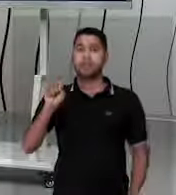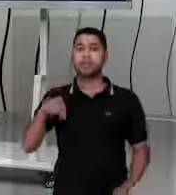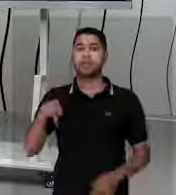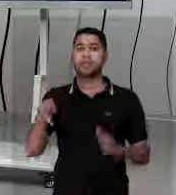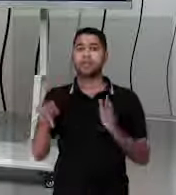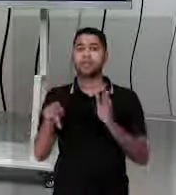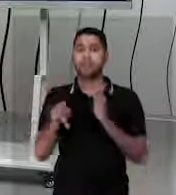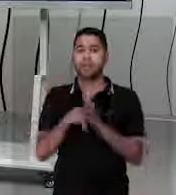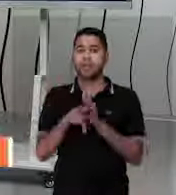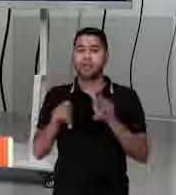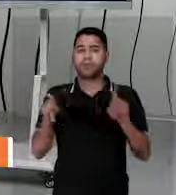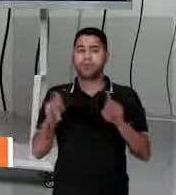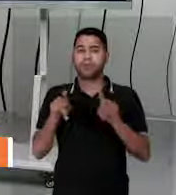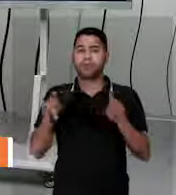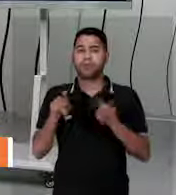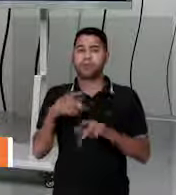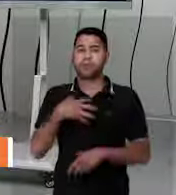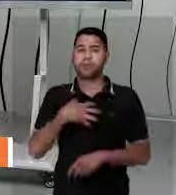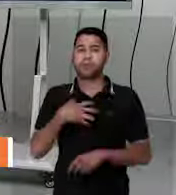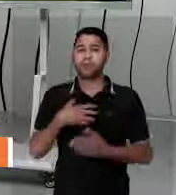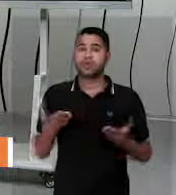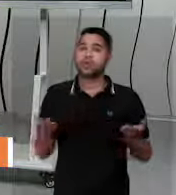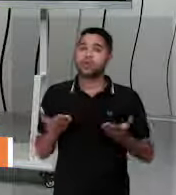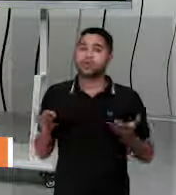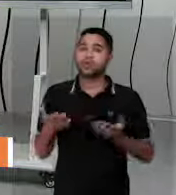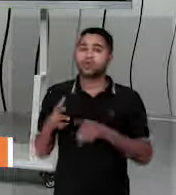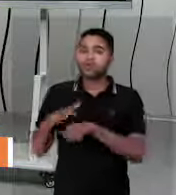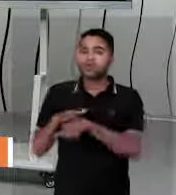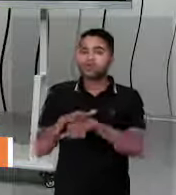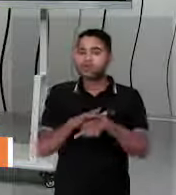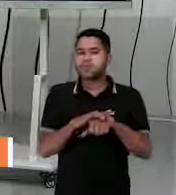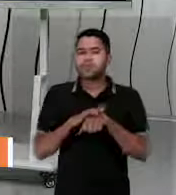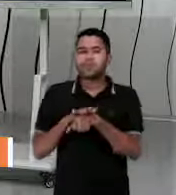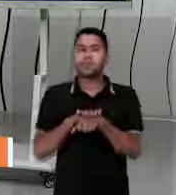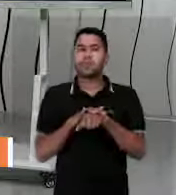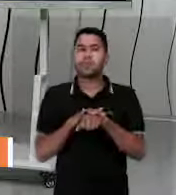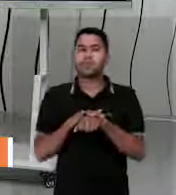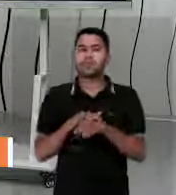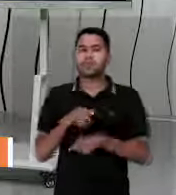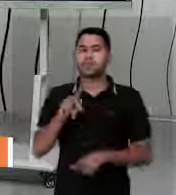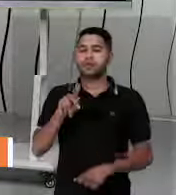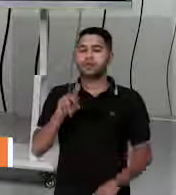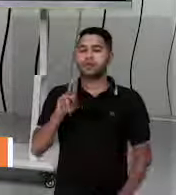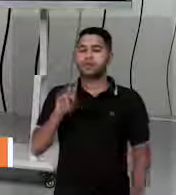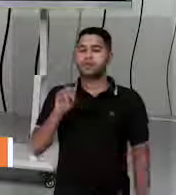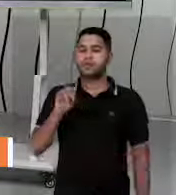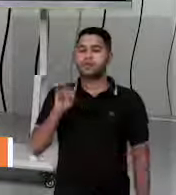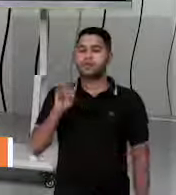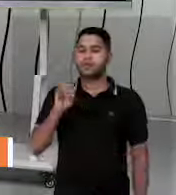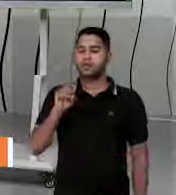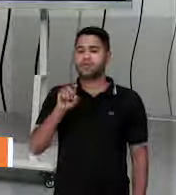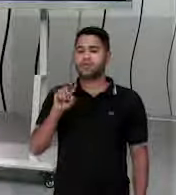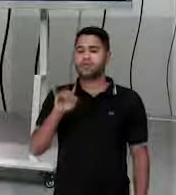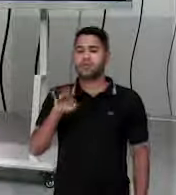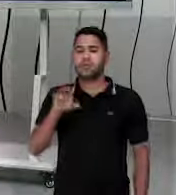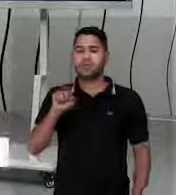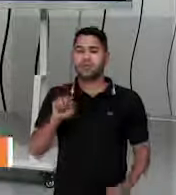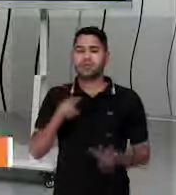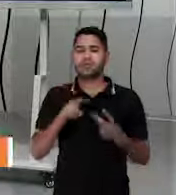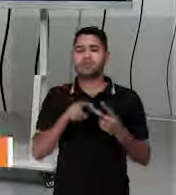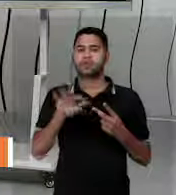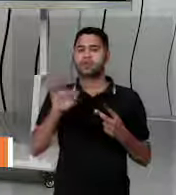ciências e hoje nós vamos falar sobre doenças que envolvem protozoários e fungos. Continuando então